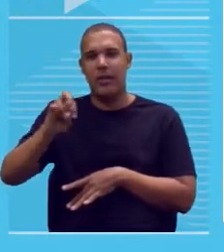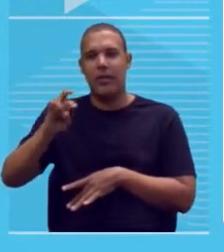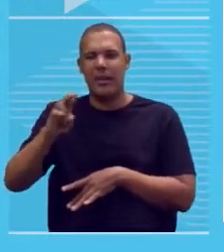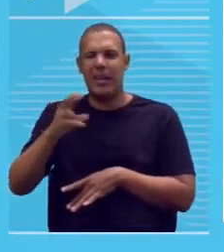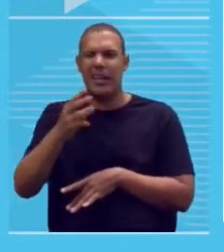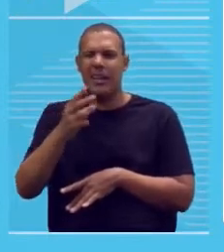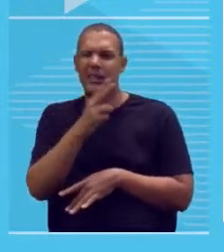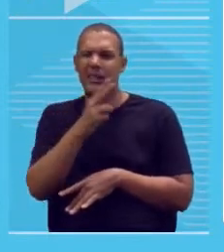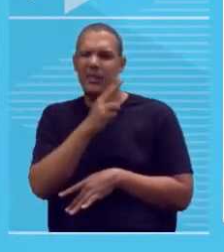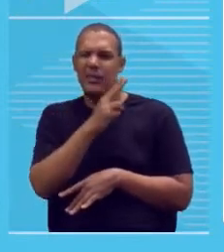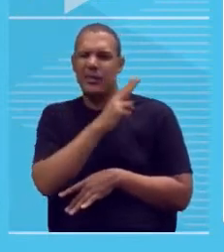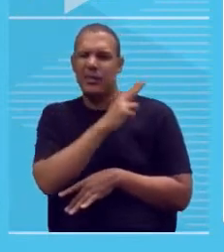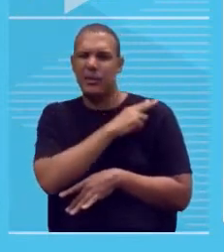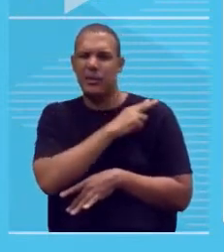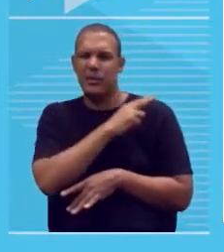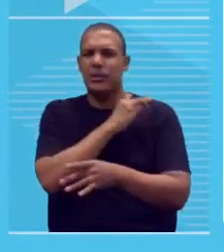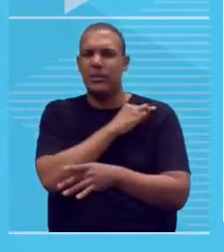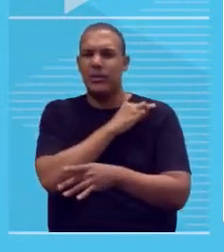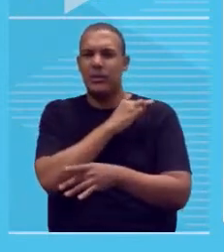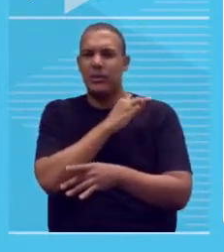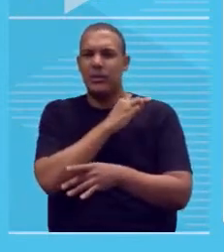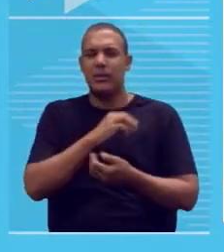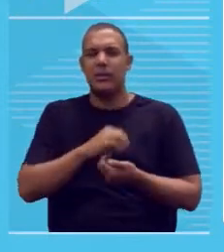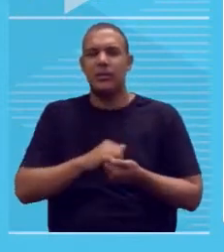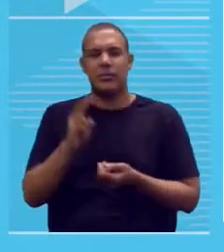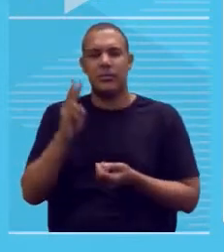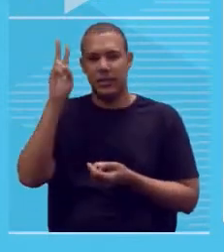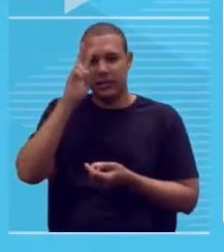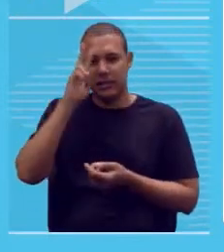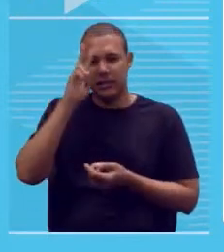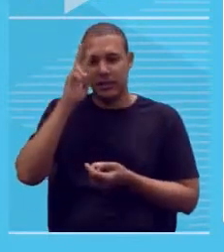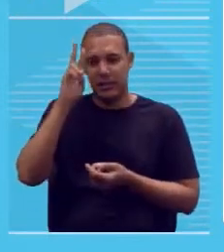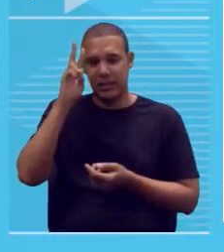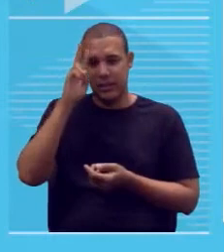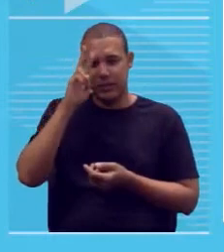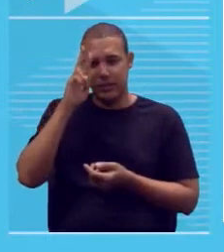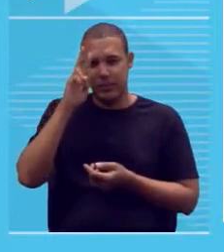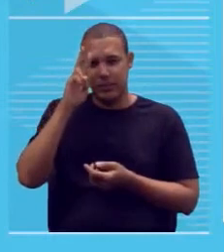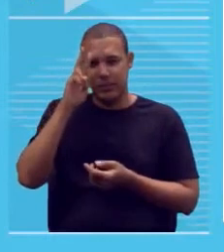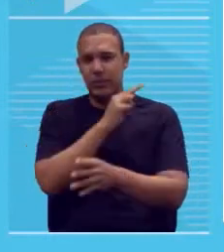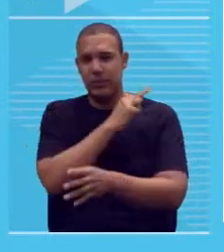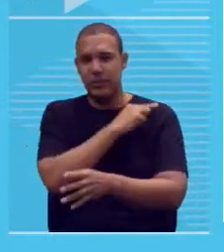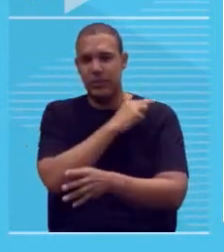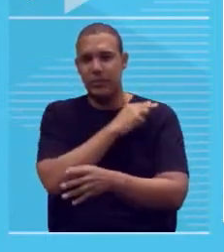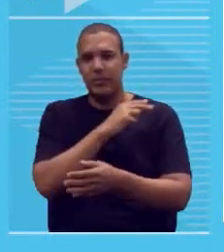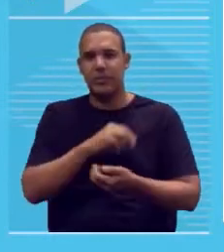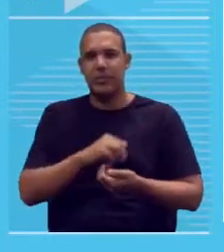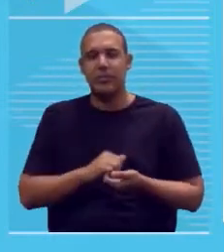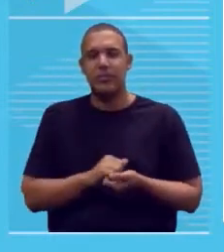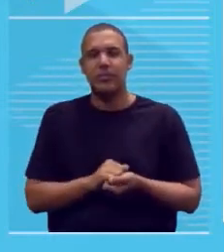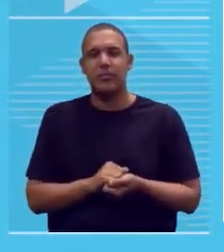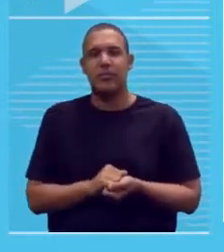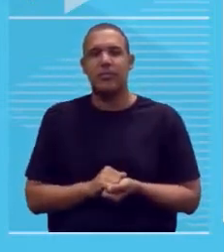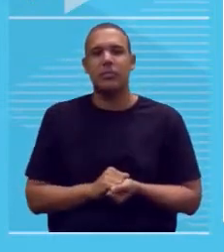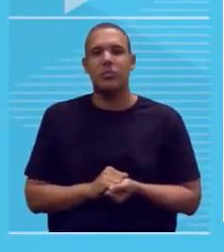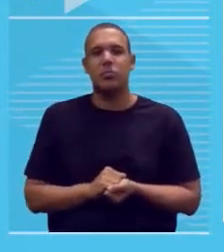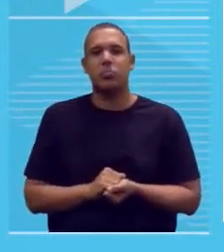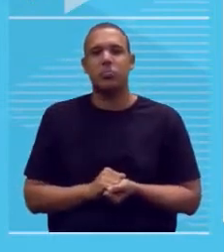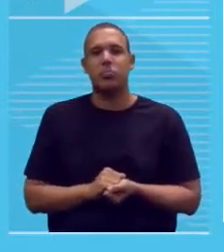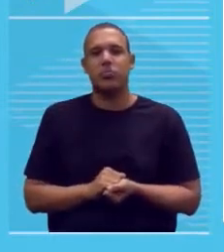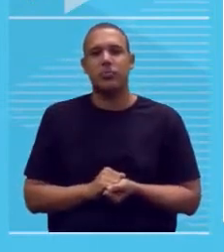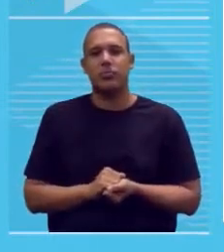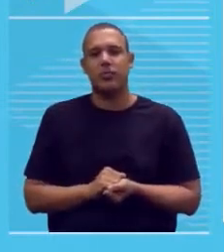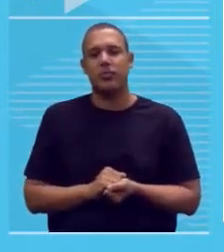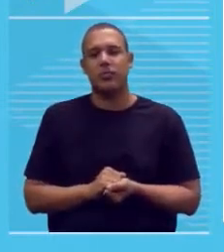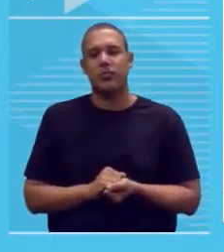6. 1, 2, 3, 3, 2, 1, lembra lá? Tudo sobre 2, a raiz vai no 3 e